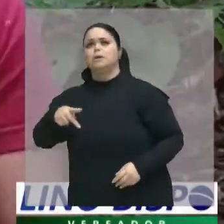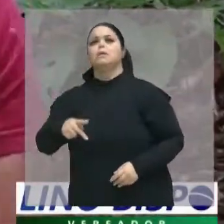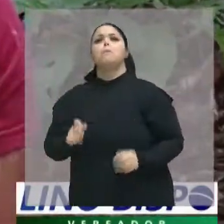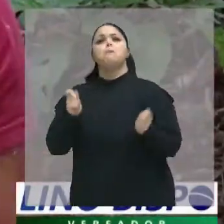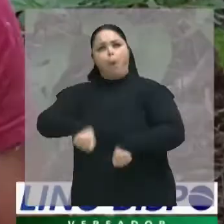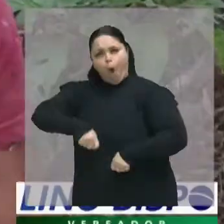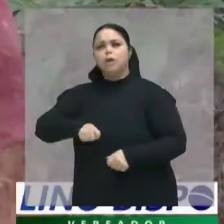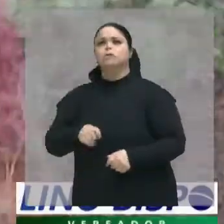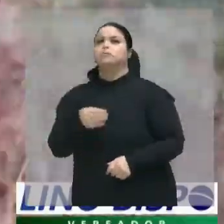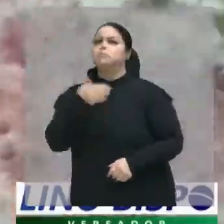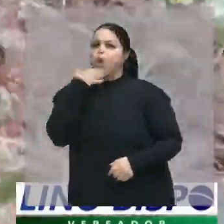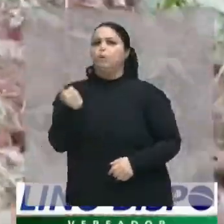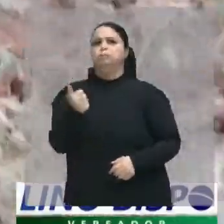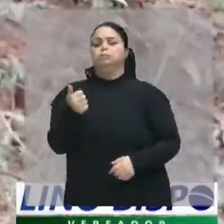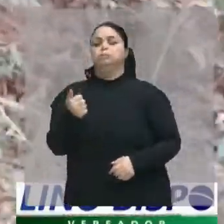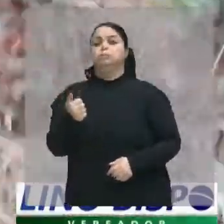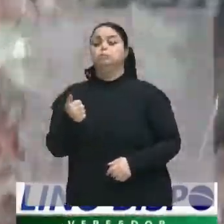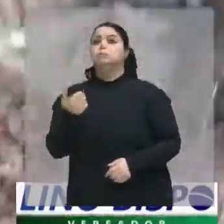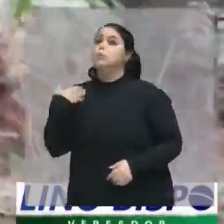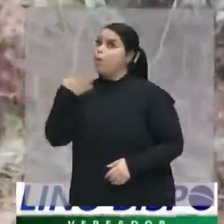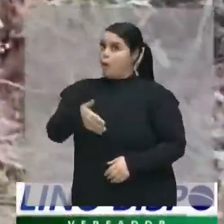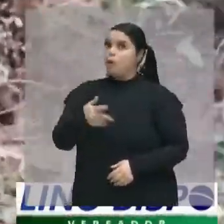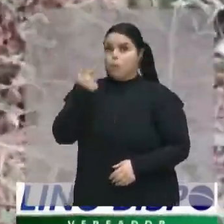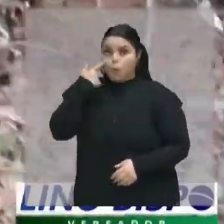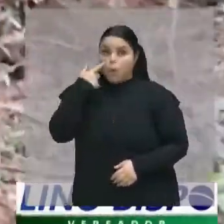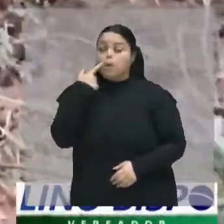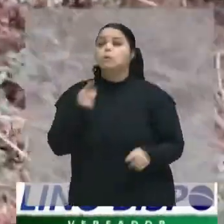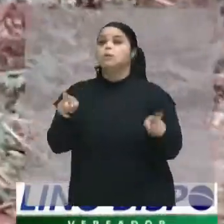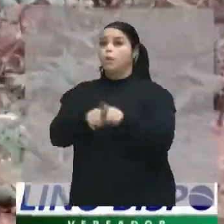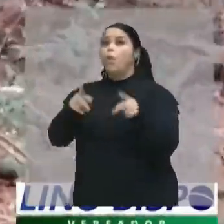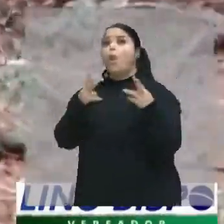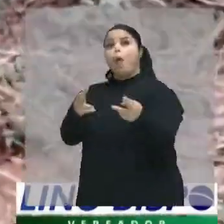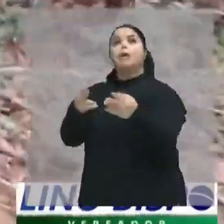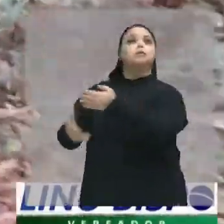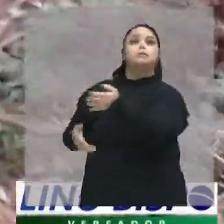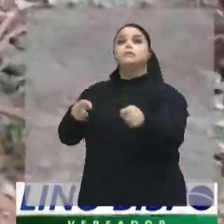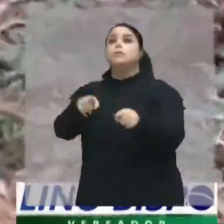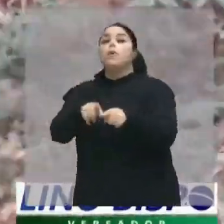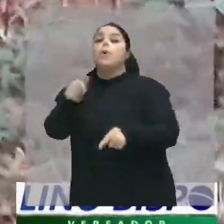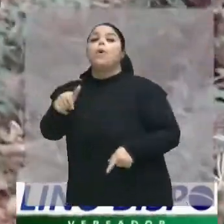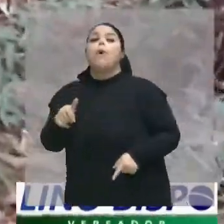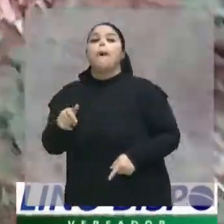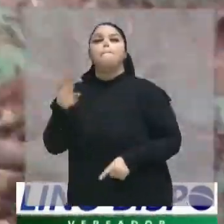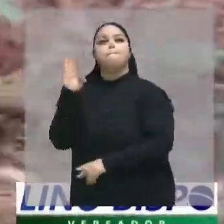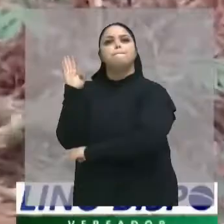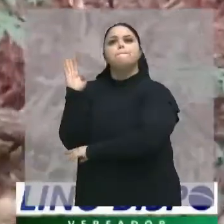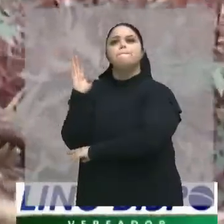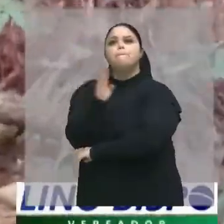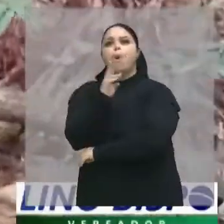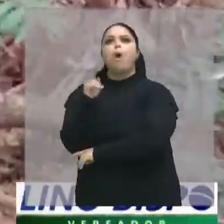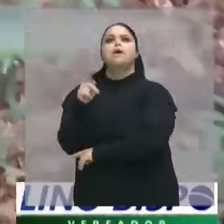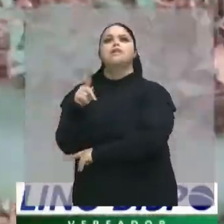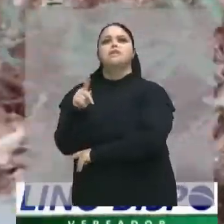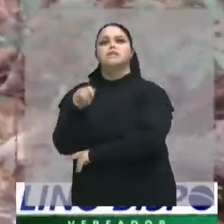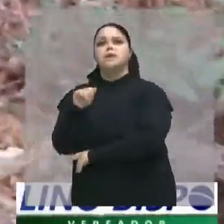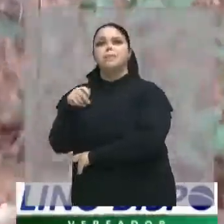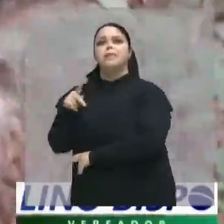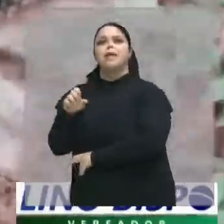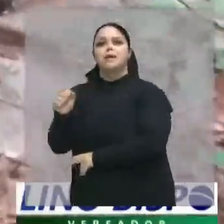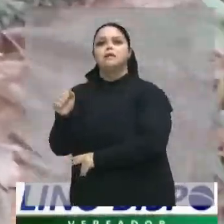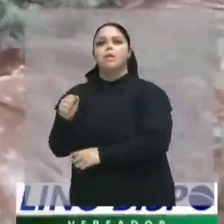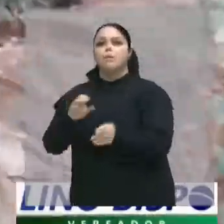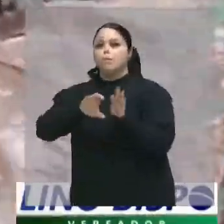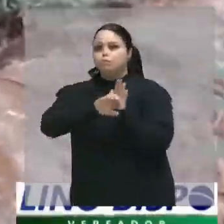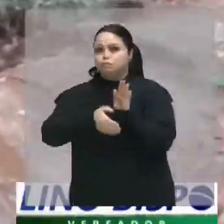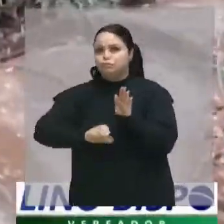seja tomado as devidas providências. Nós viemos aqui conferir também essa situação aqui no Bosque dos Ipês. Aqui é uma tubulação